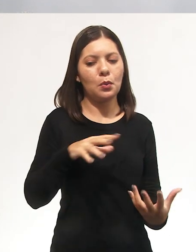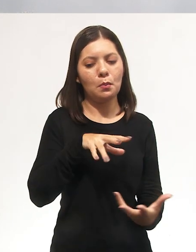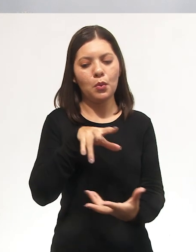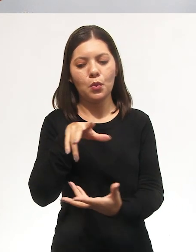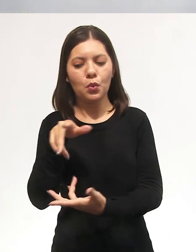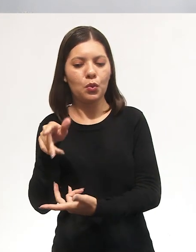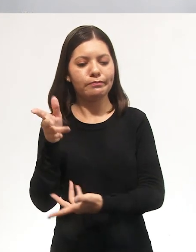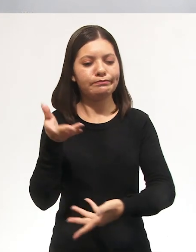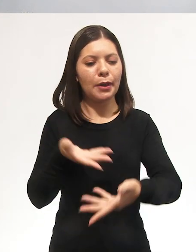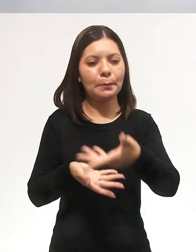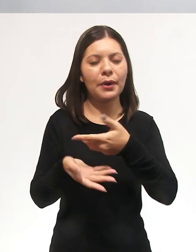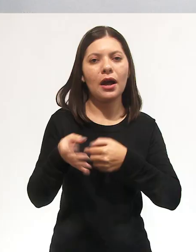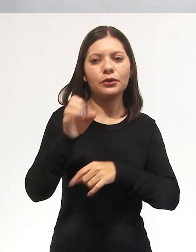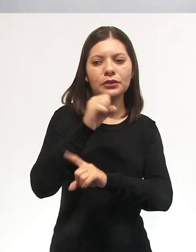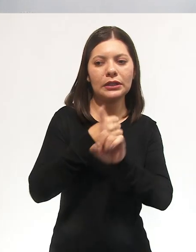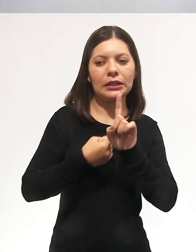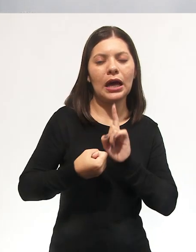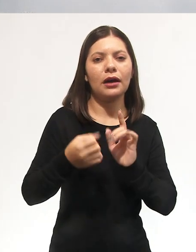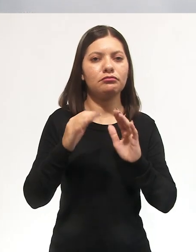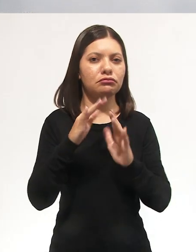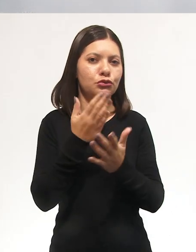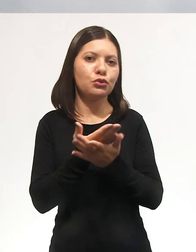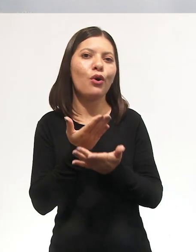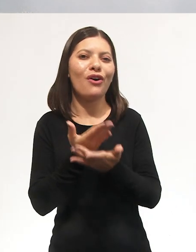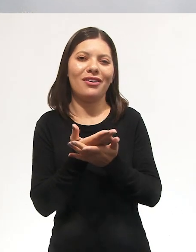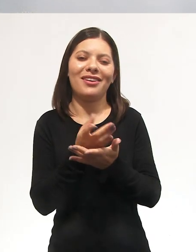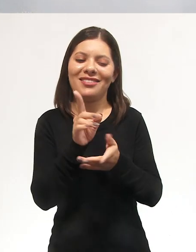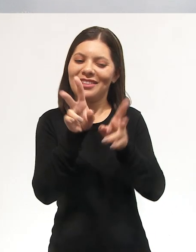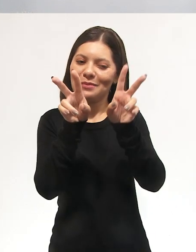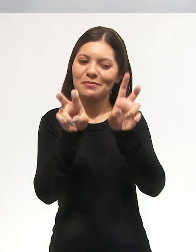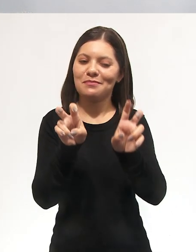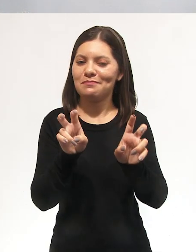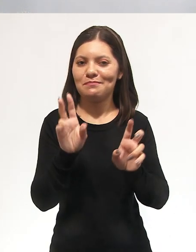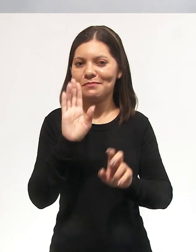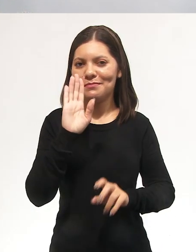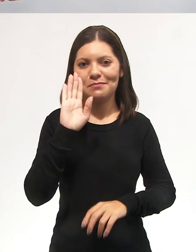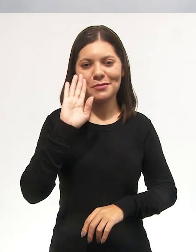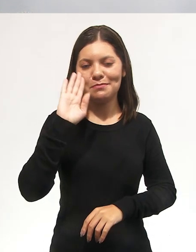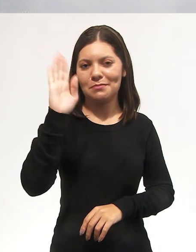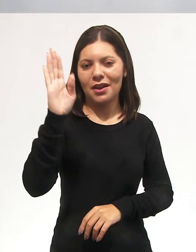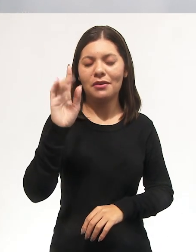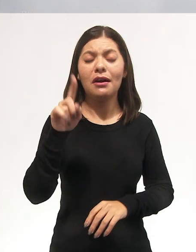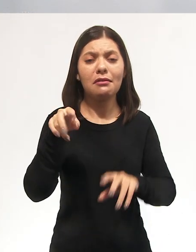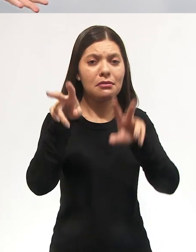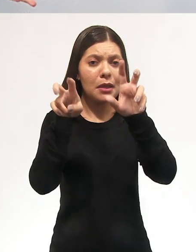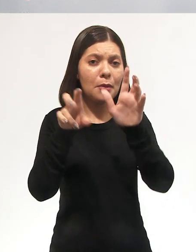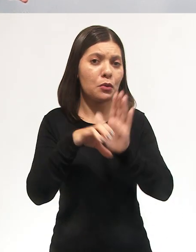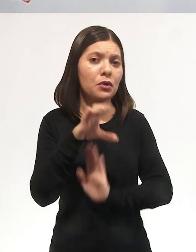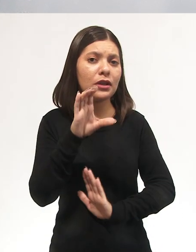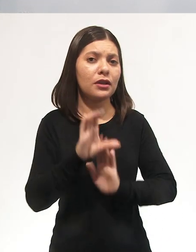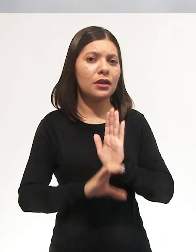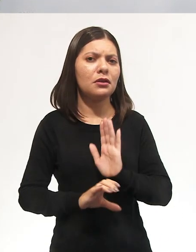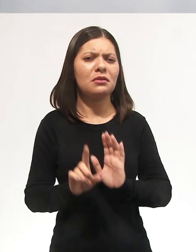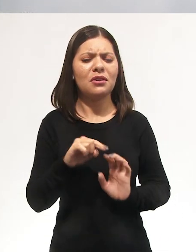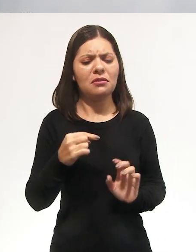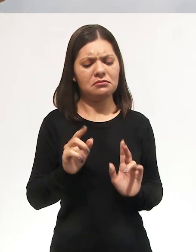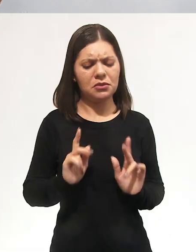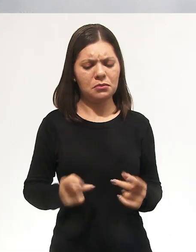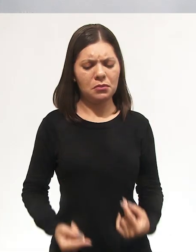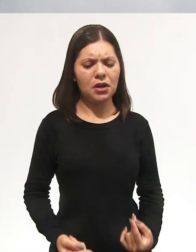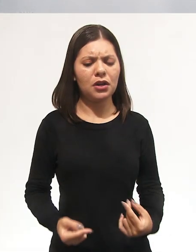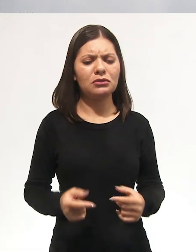mundo, com a sociedade, com a escola, que são questões que se discute no currículo, né? Qual a perspectiva de ser humano,